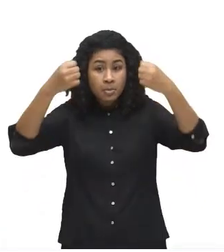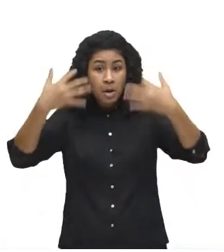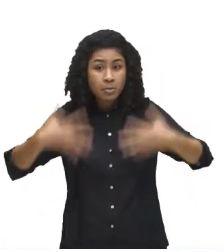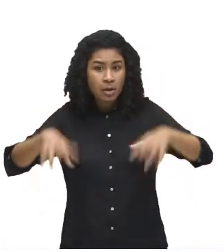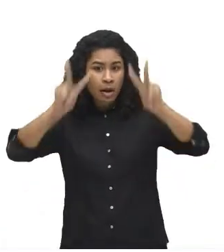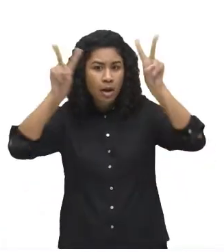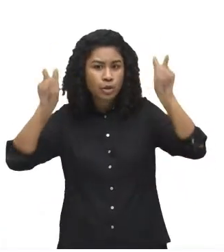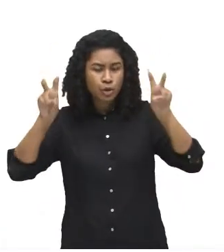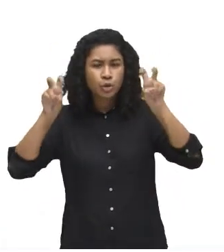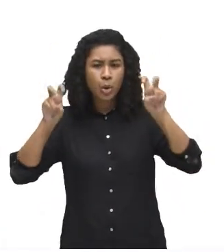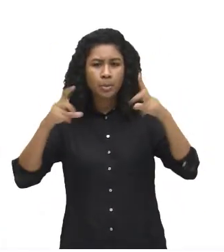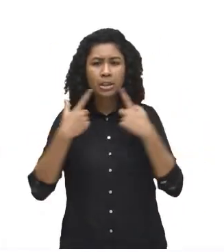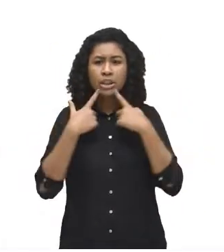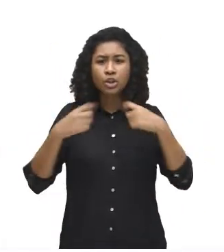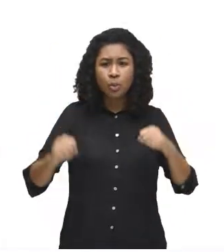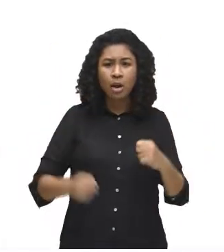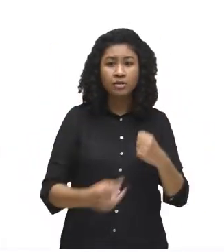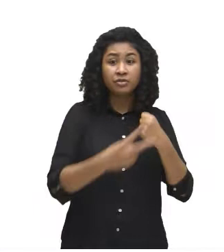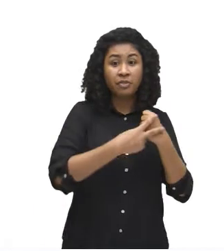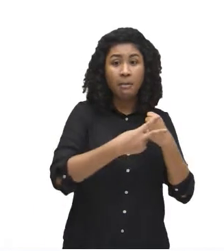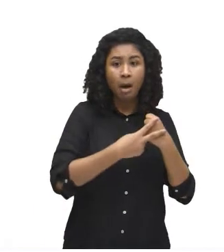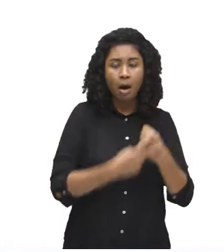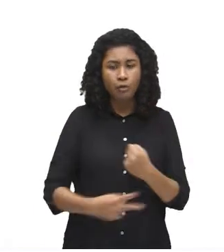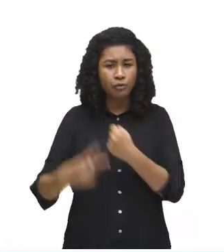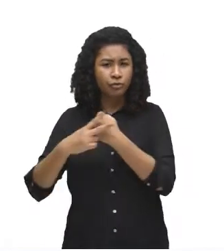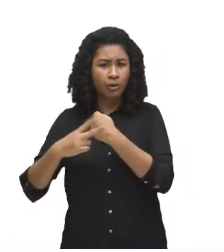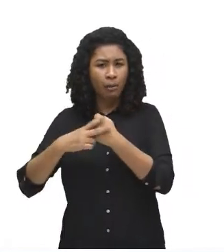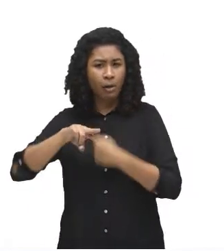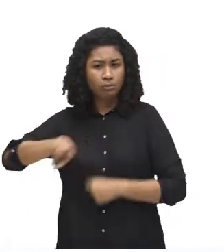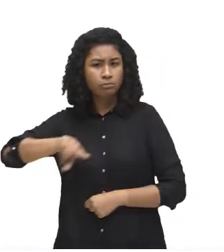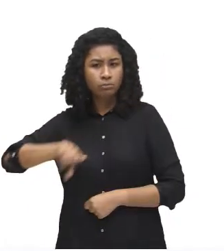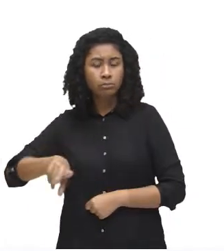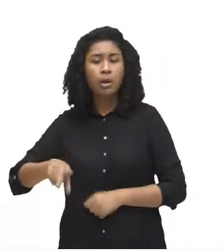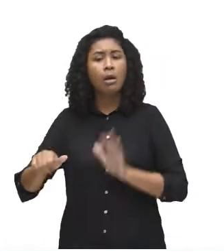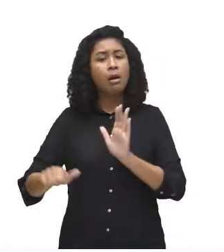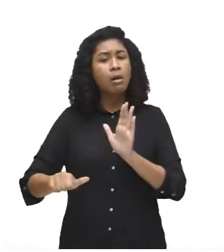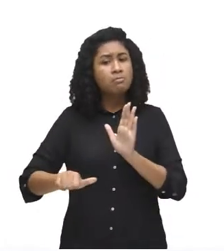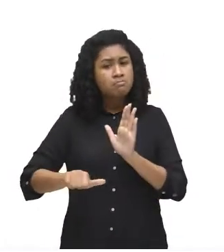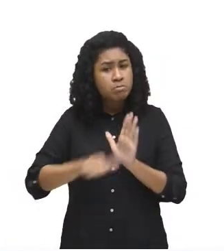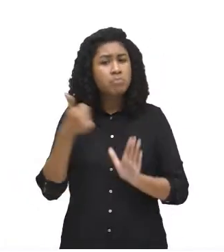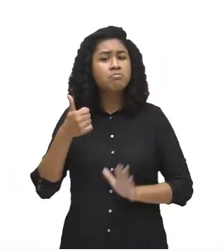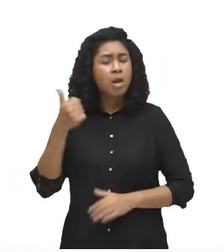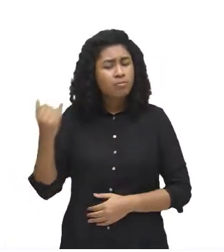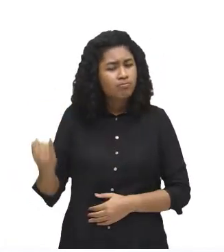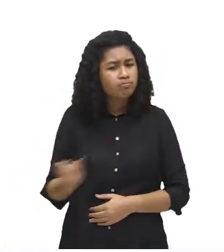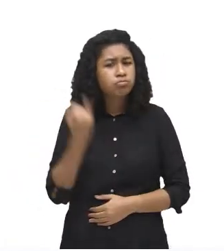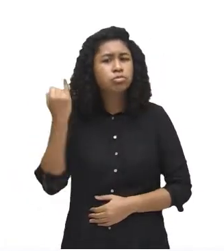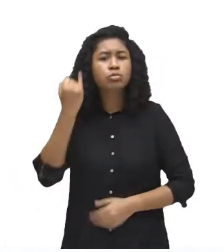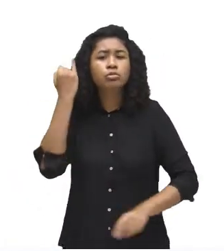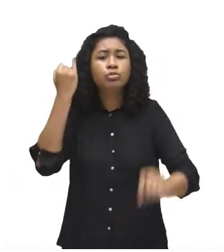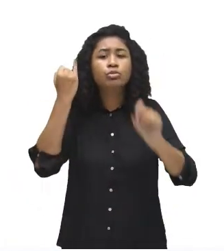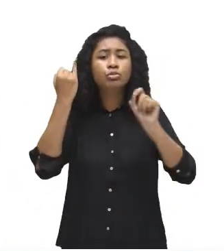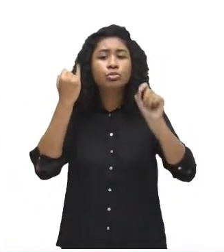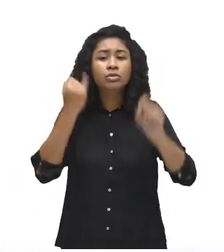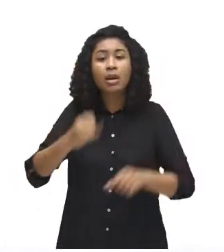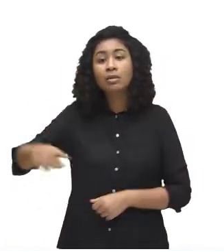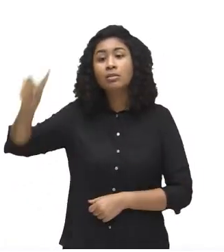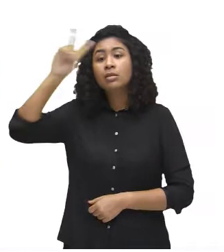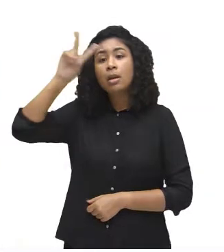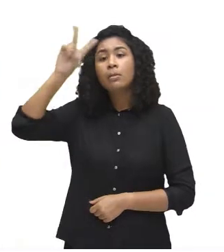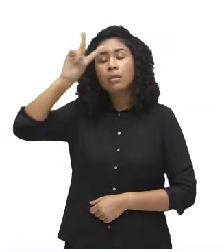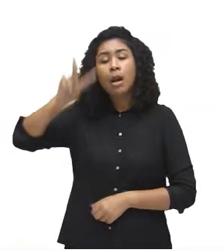linguagem verbal e não verbal, é importante nós relembrarmos, aprendermos, aperfeiçoarmos o que